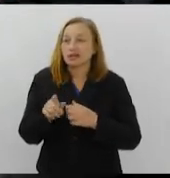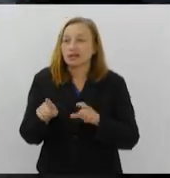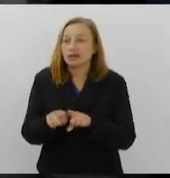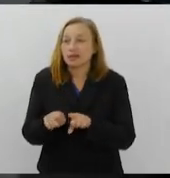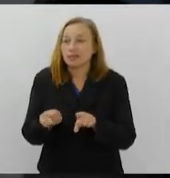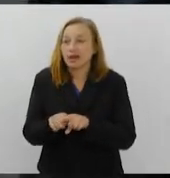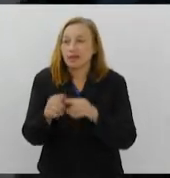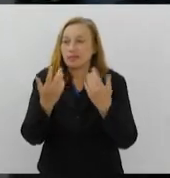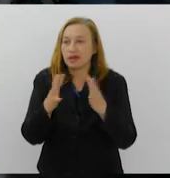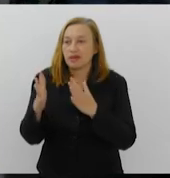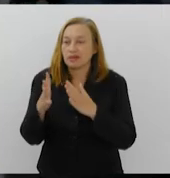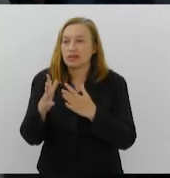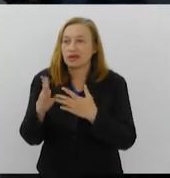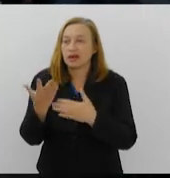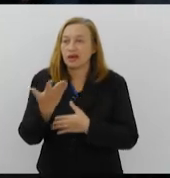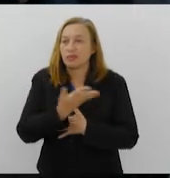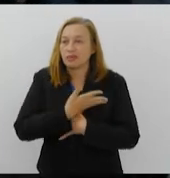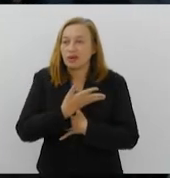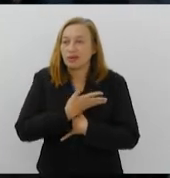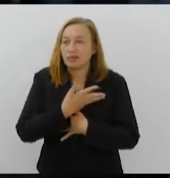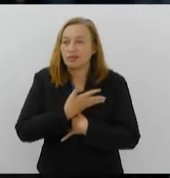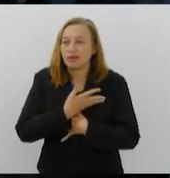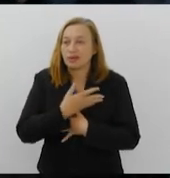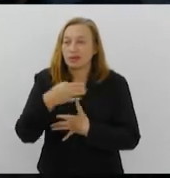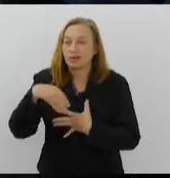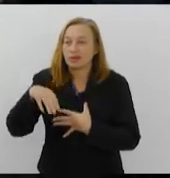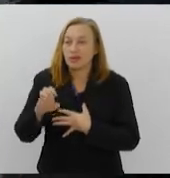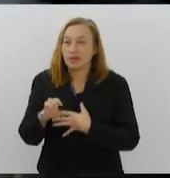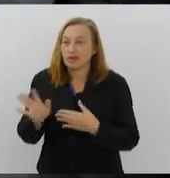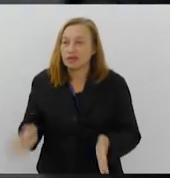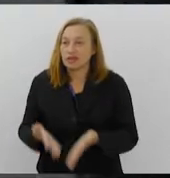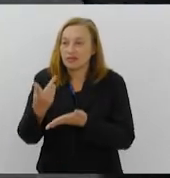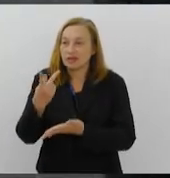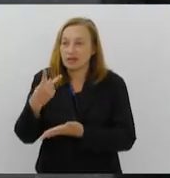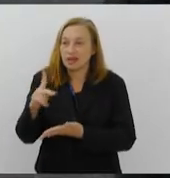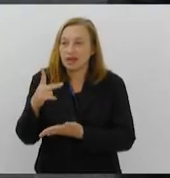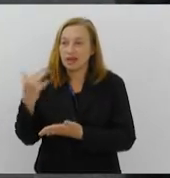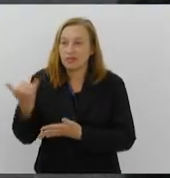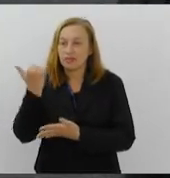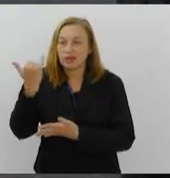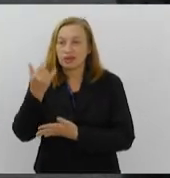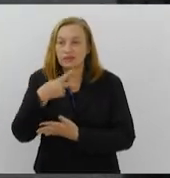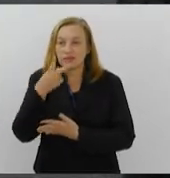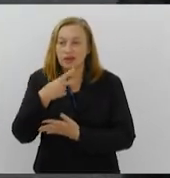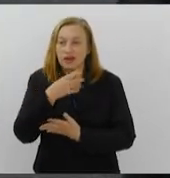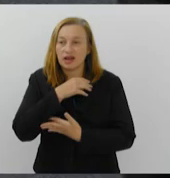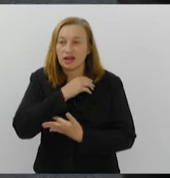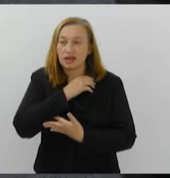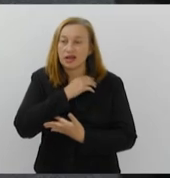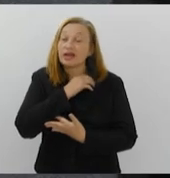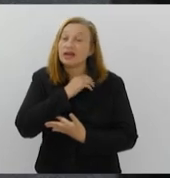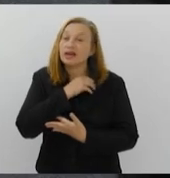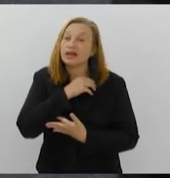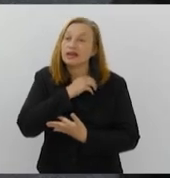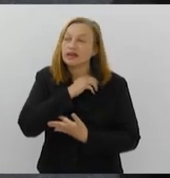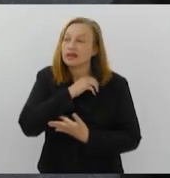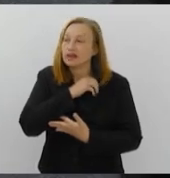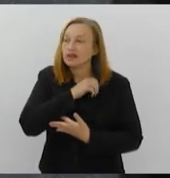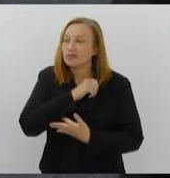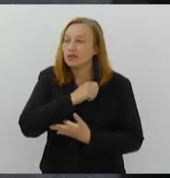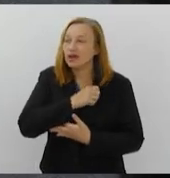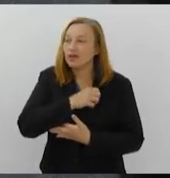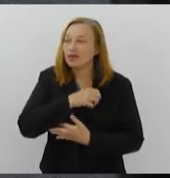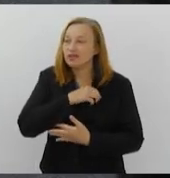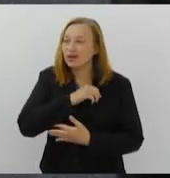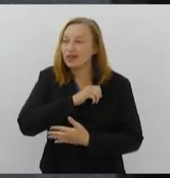Carlos Mink pela iniciativa dele. Muito importante dizer que a alteração dessa lei, ela tem